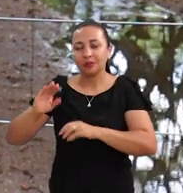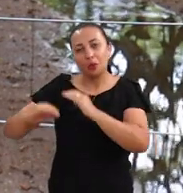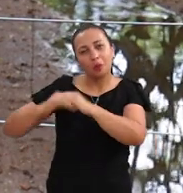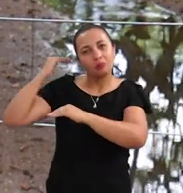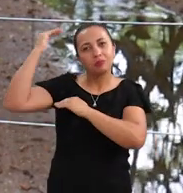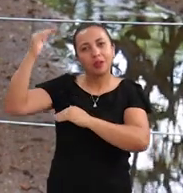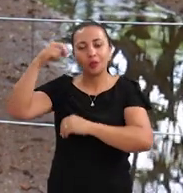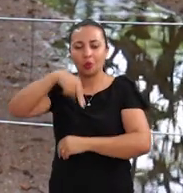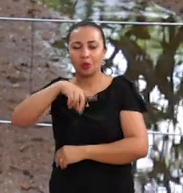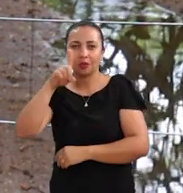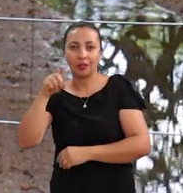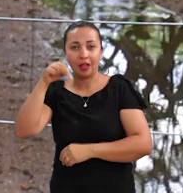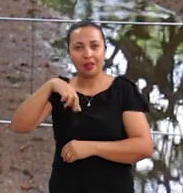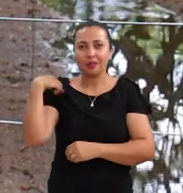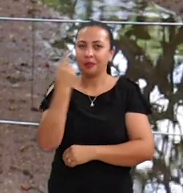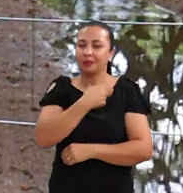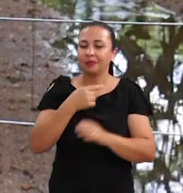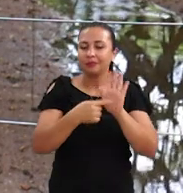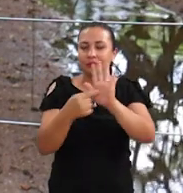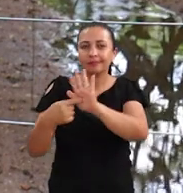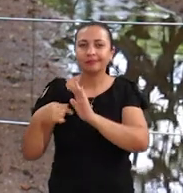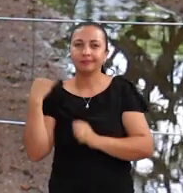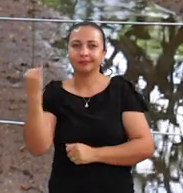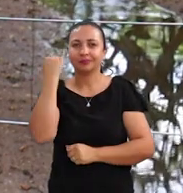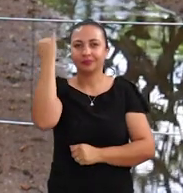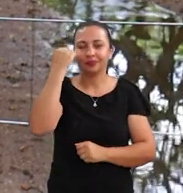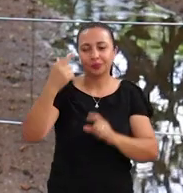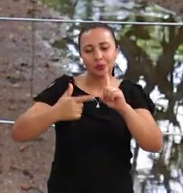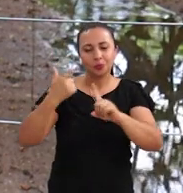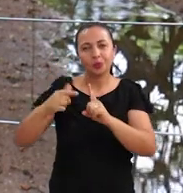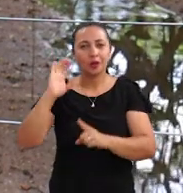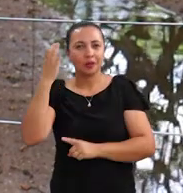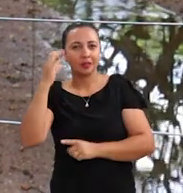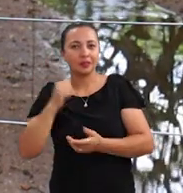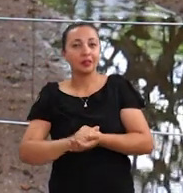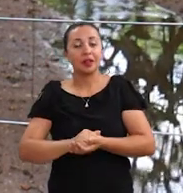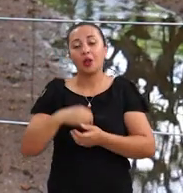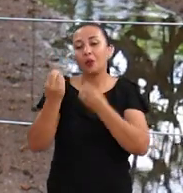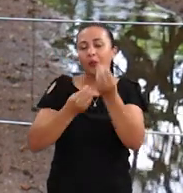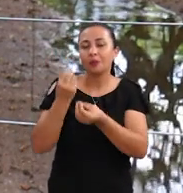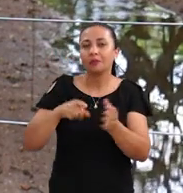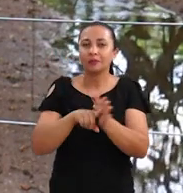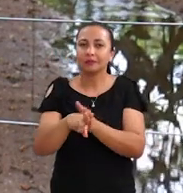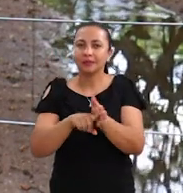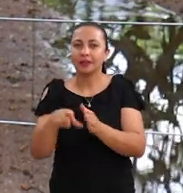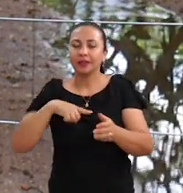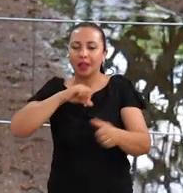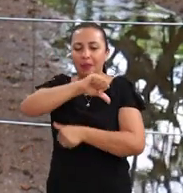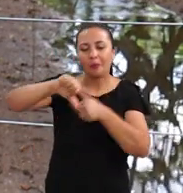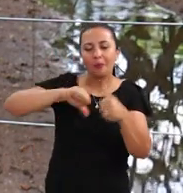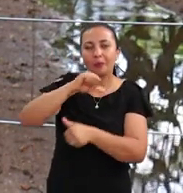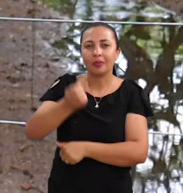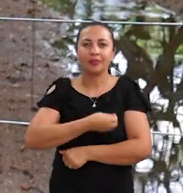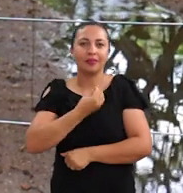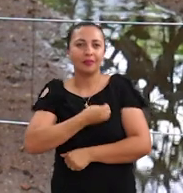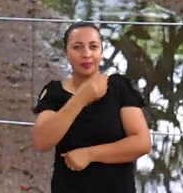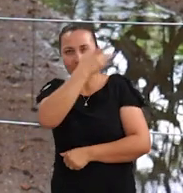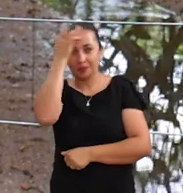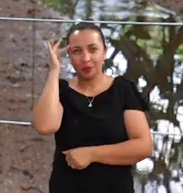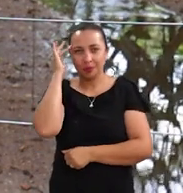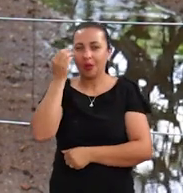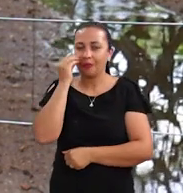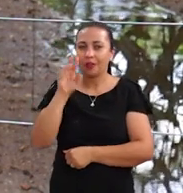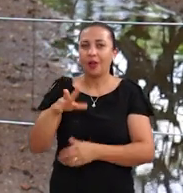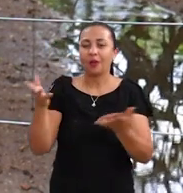ensino superior nordestinas. Aqui a gente mostra a importância das produções científicas e como as pesquisas têm transformado a vida das